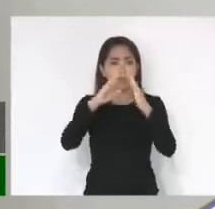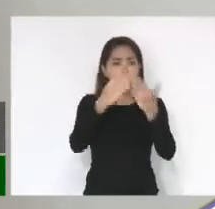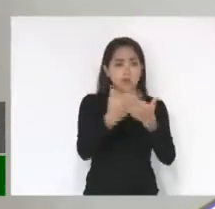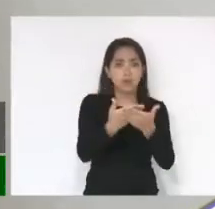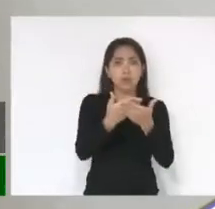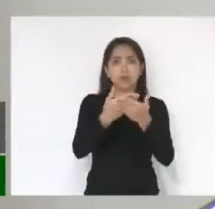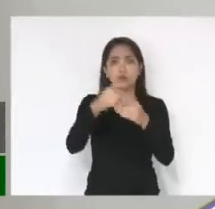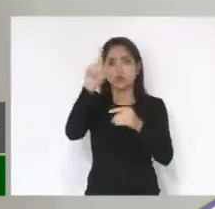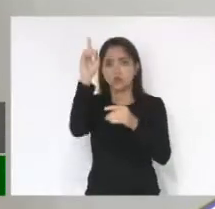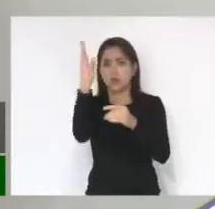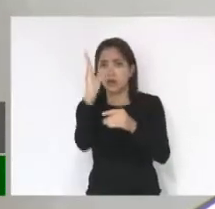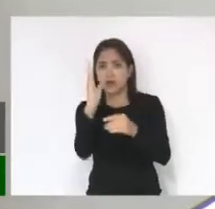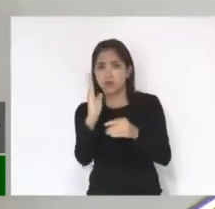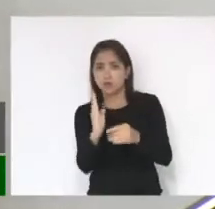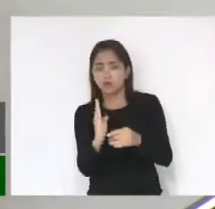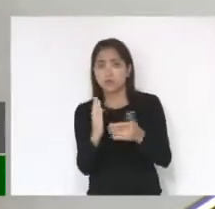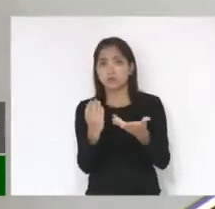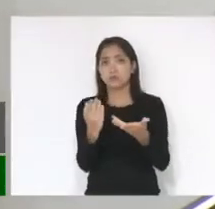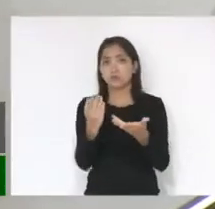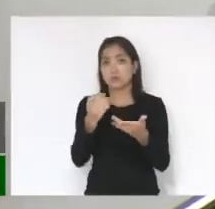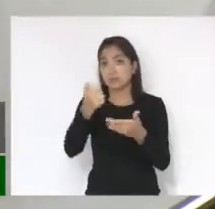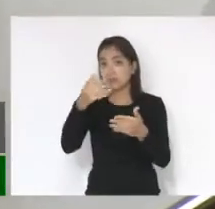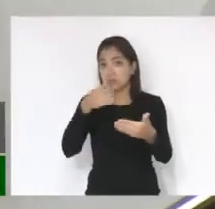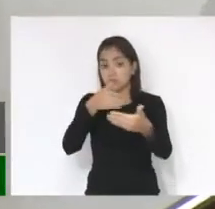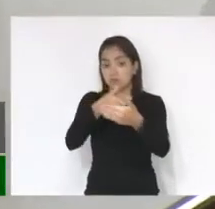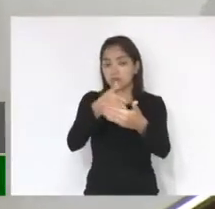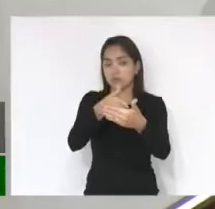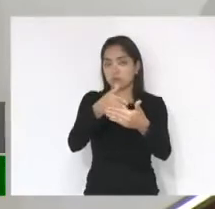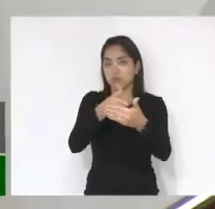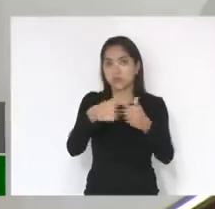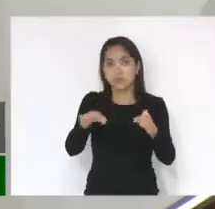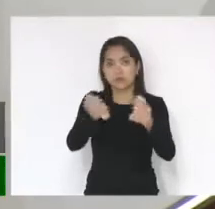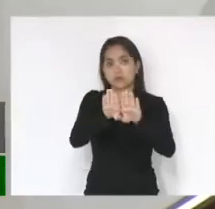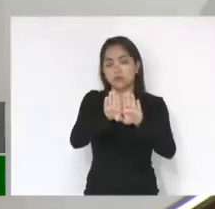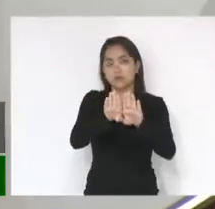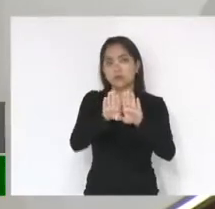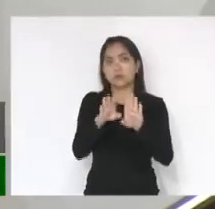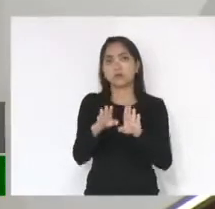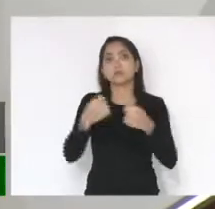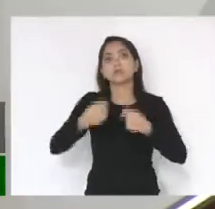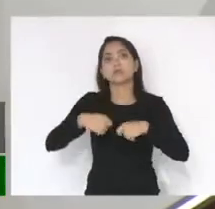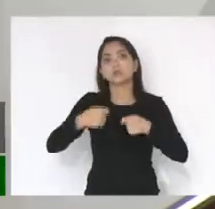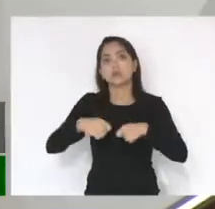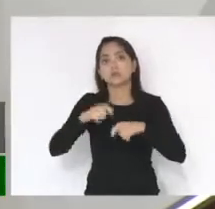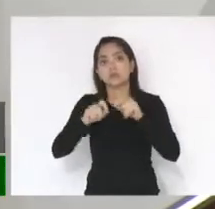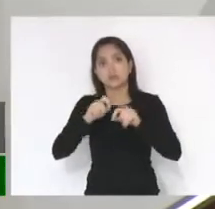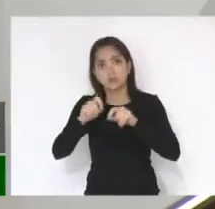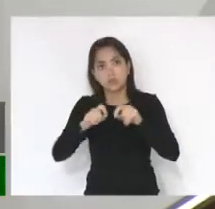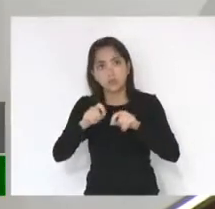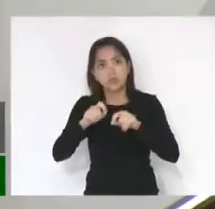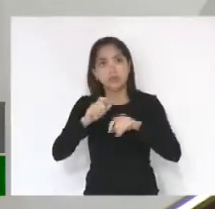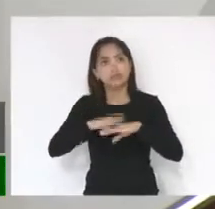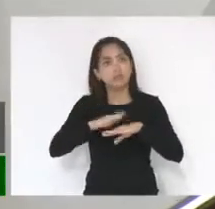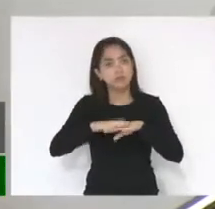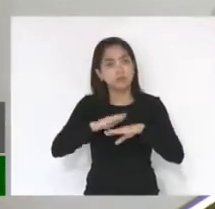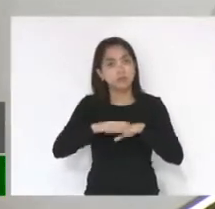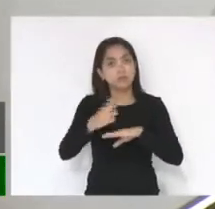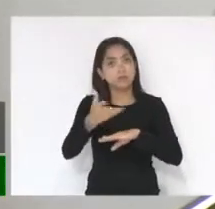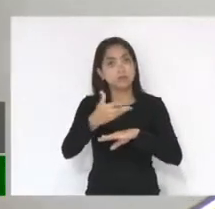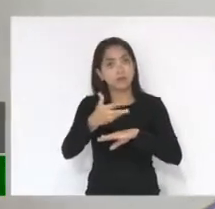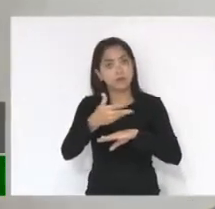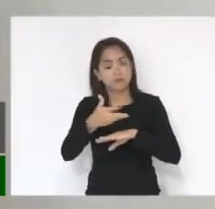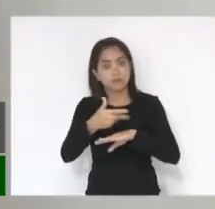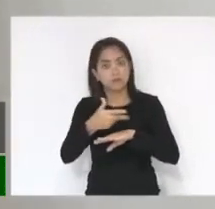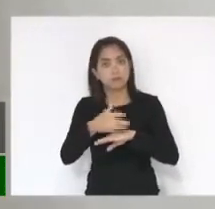Daqui a um pouco vai ter interdição da Defesa Civil nos colégios. Então, o que nós precisamos fazer? Ter uma atuação mais célere e mais rápida